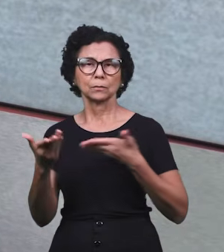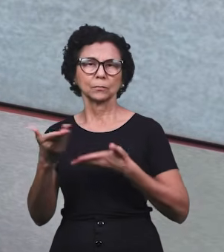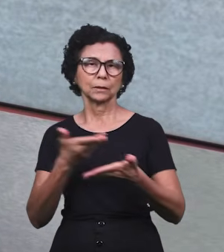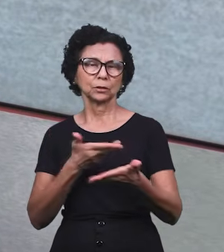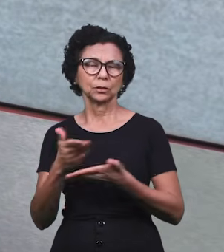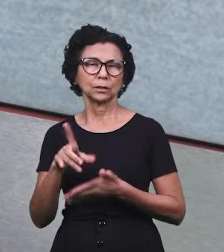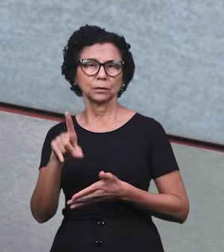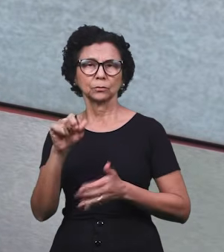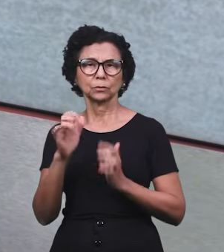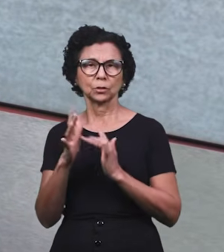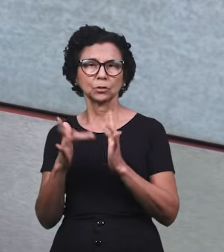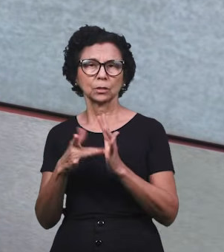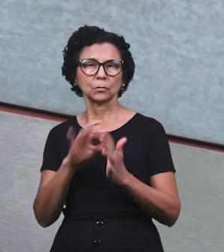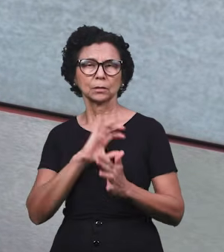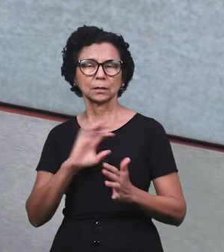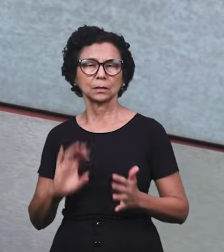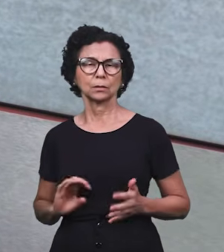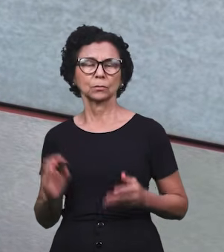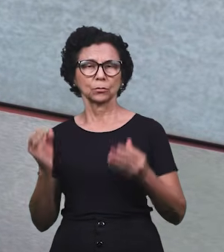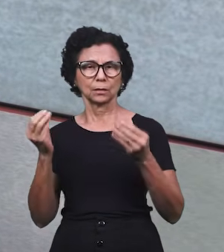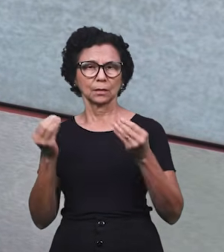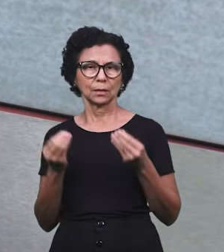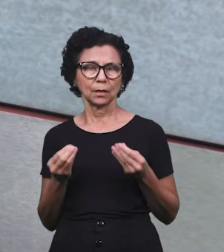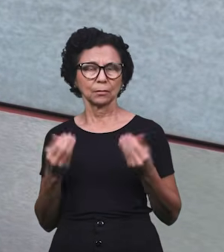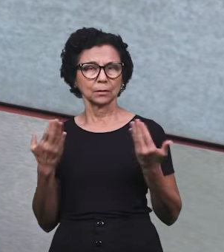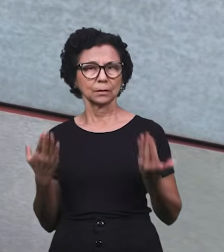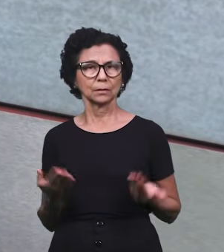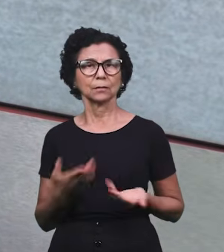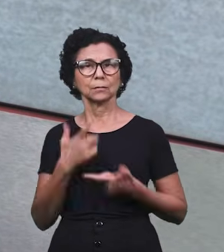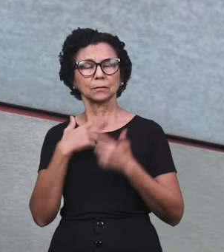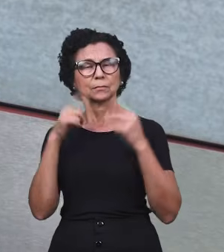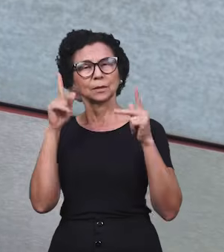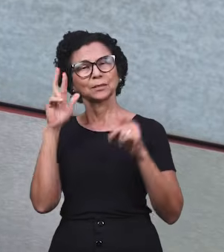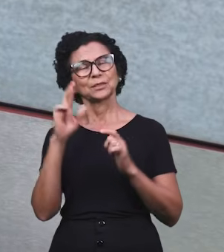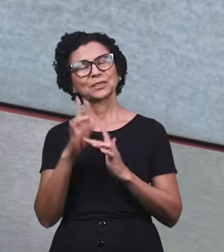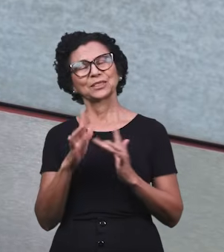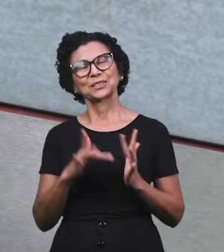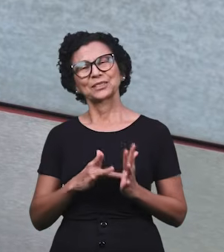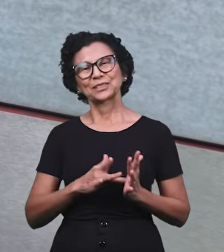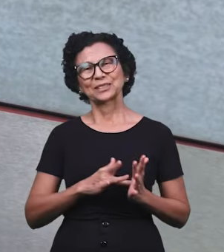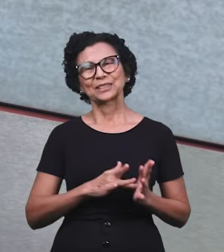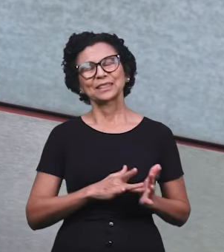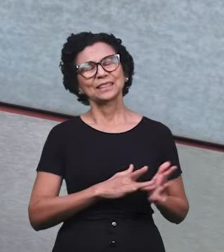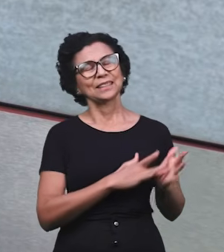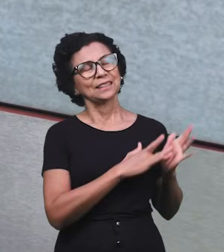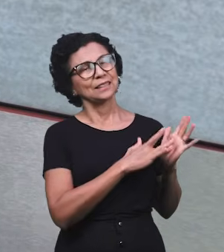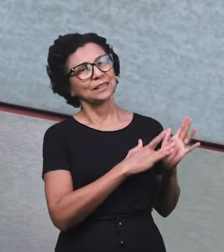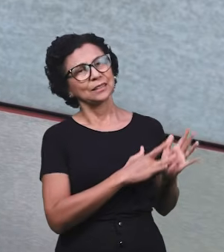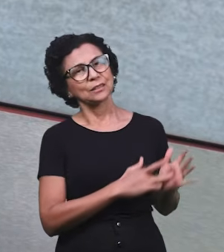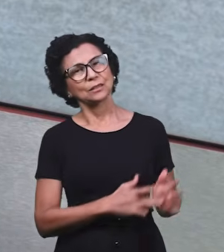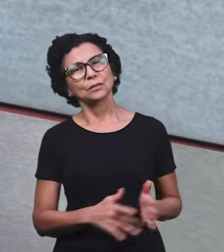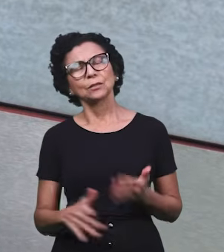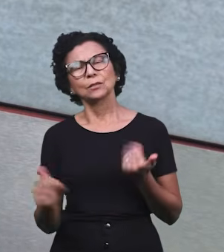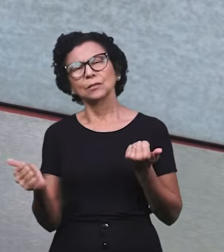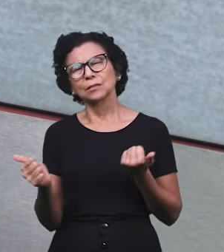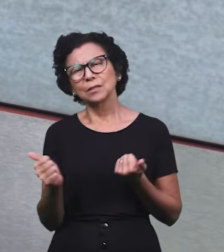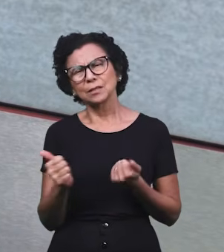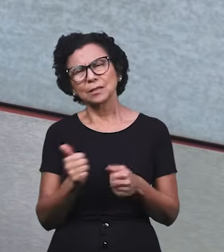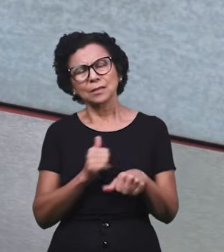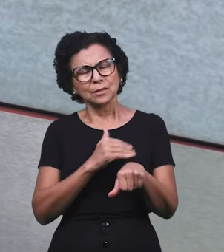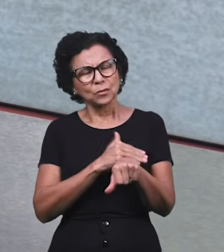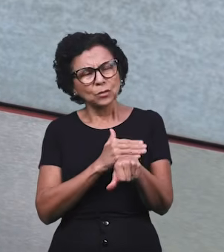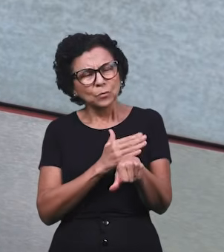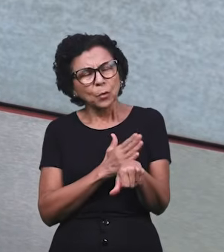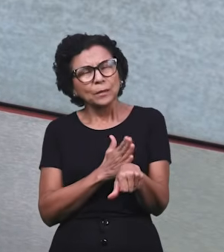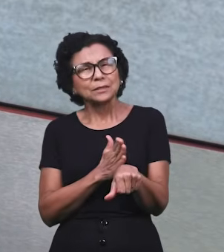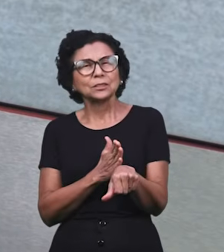coração, com a sua vida, sua família. Por isso, te desejamos a paz do Senhor Jesus, para que ao longo de todos esses poucos minutos aqui, que